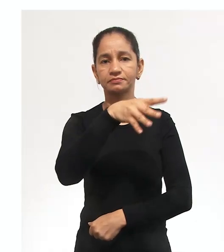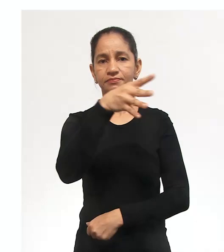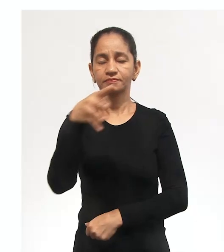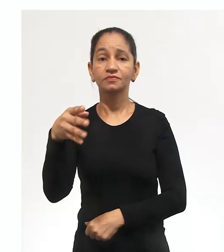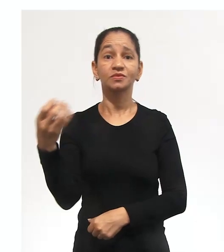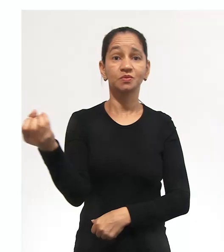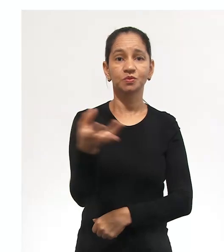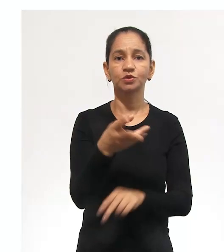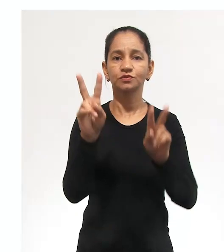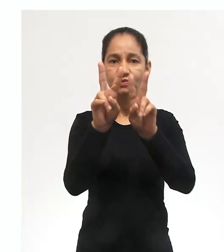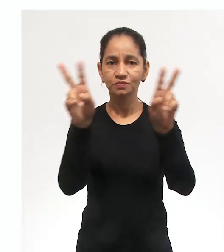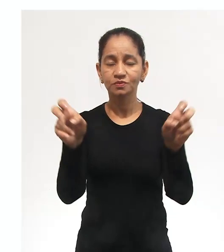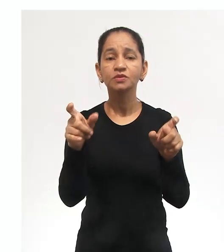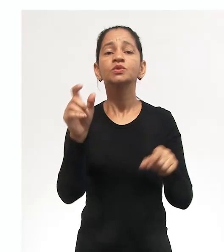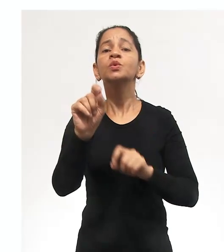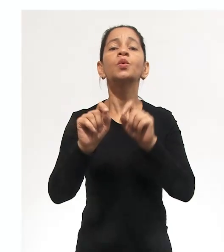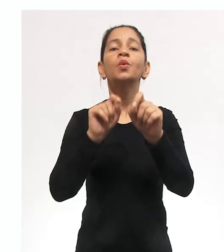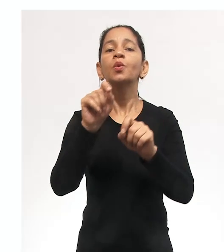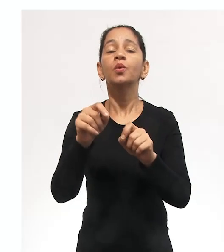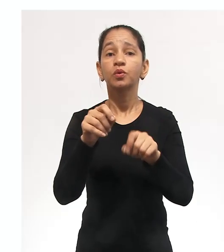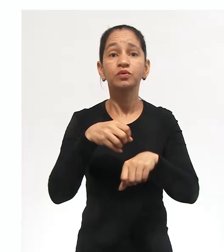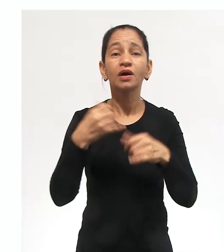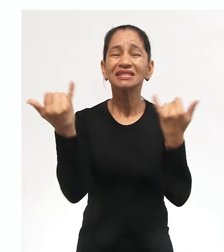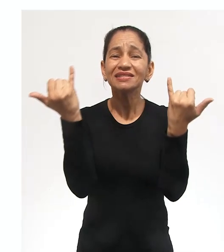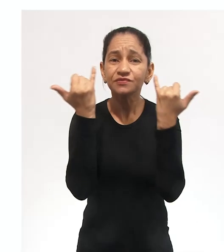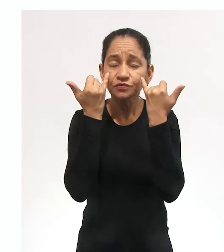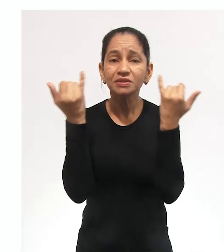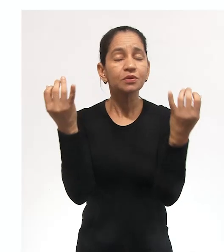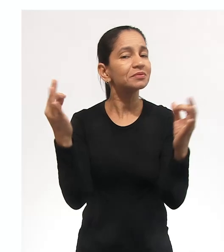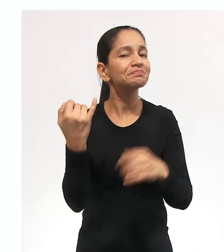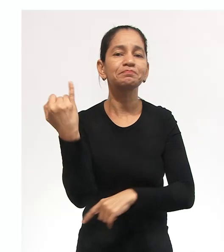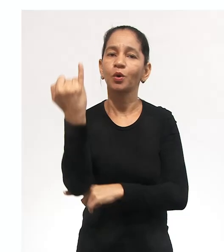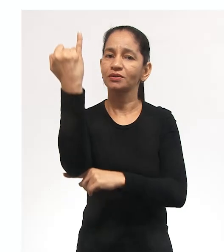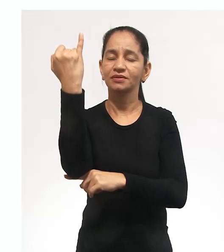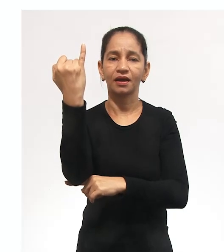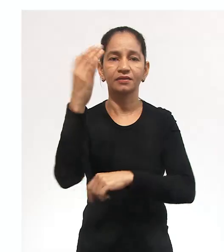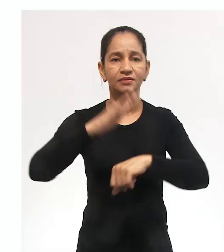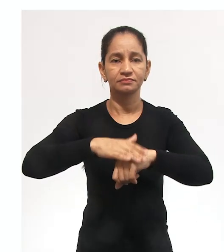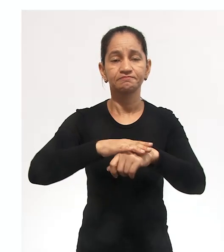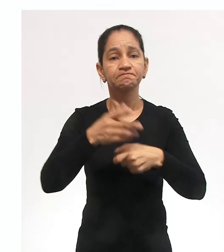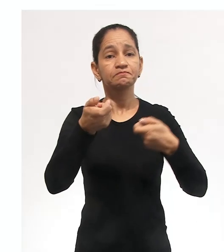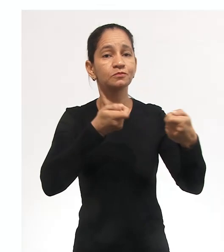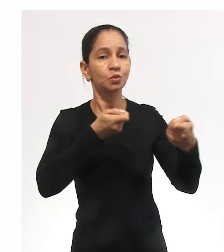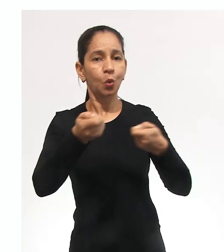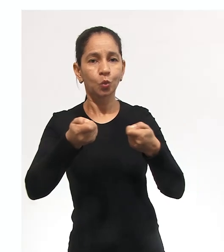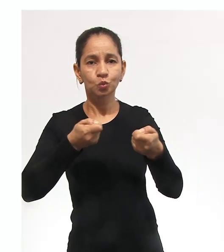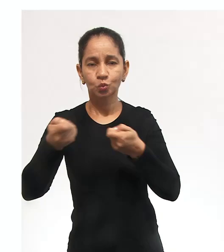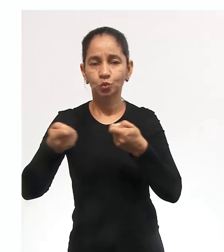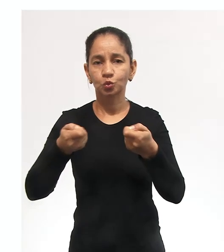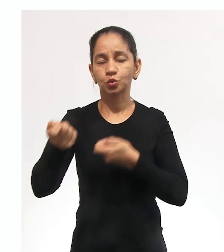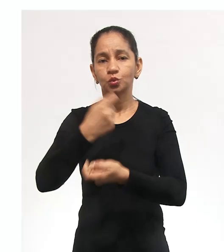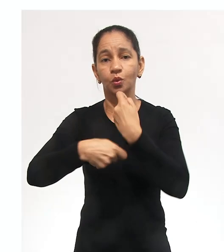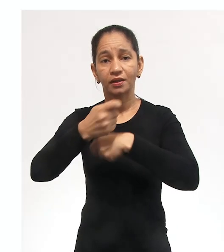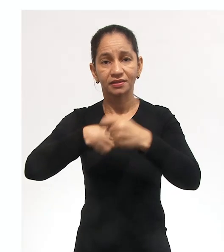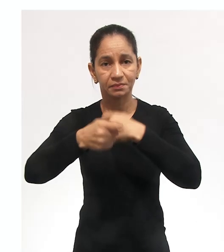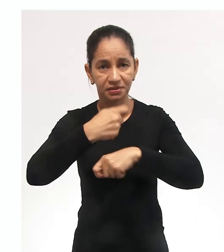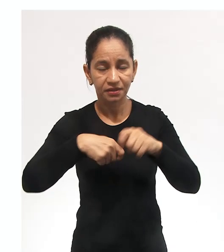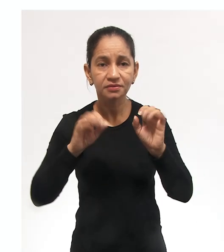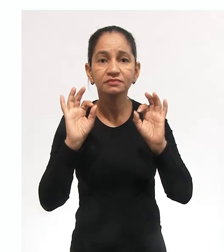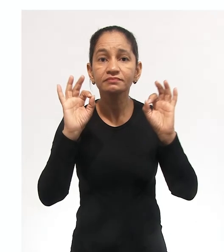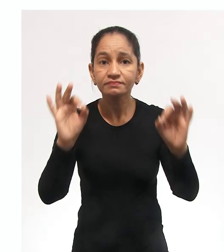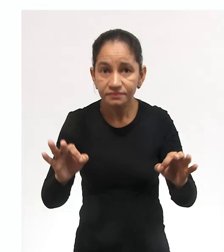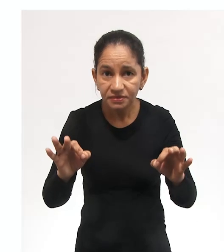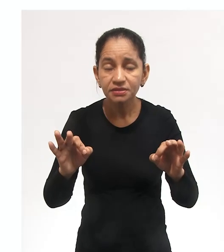assunto novo, lembrando que essas informações são cruciais para a gente entender, né, esse controle administrativo. Né? Vale, né, destacar